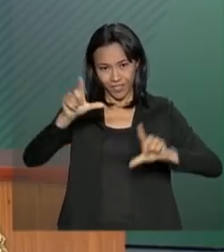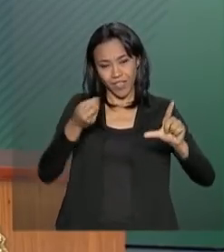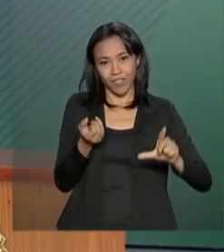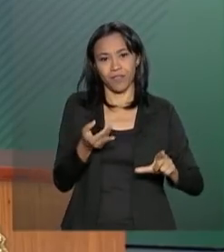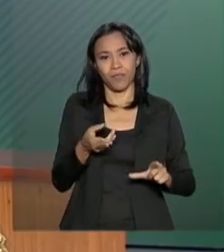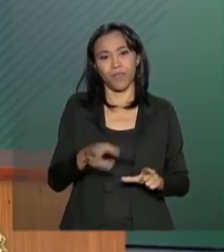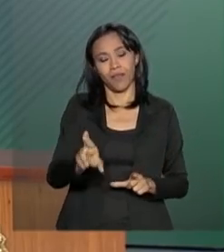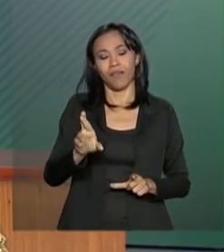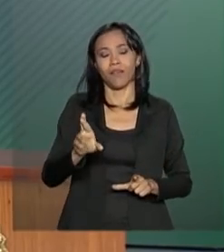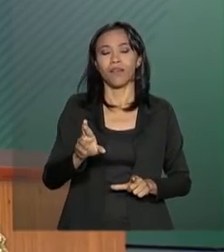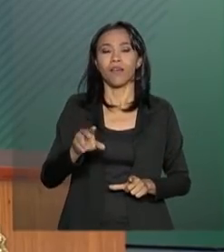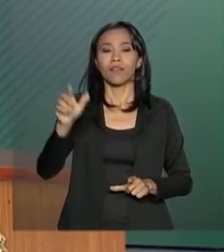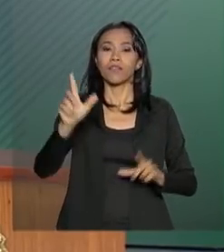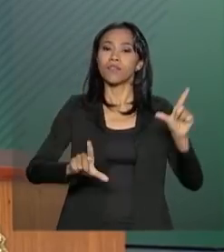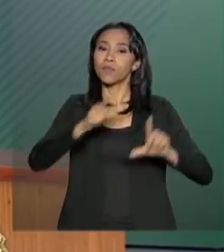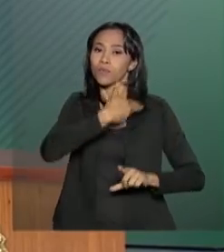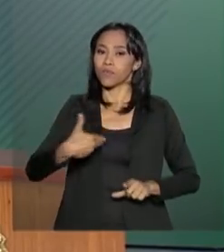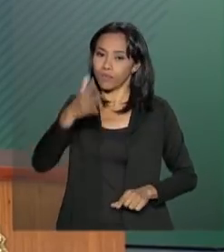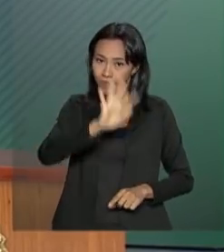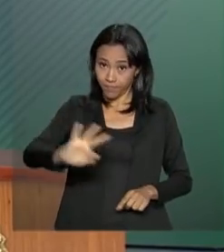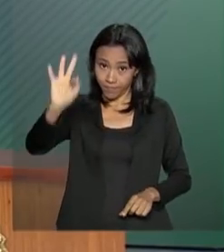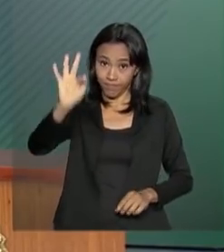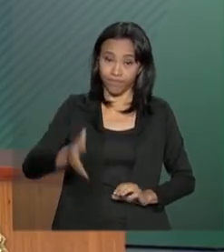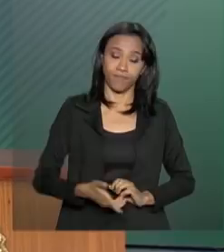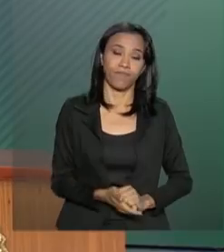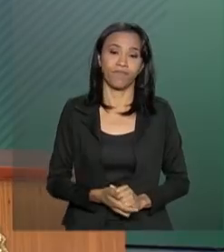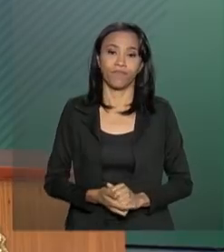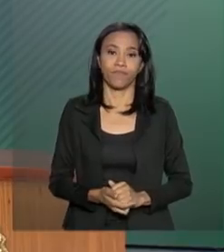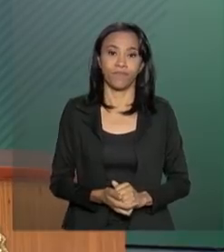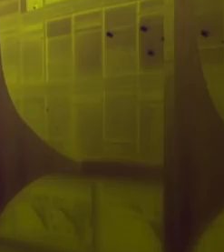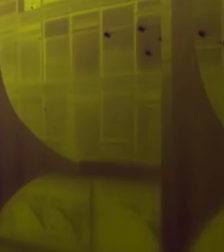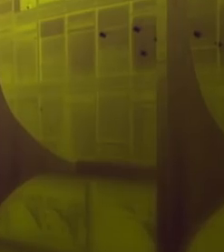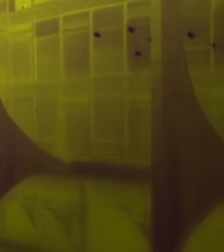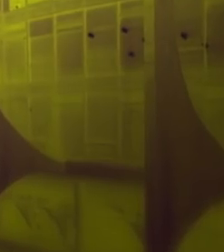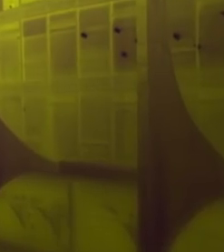Continue com a gente na NBR a TV do Governo Federal